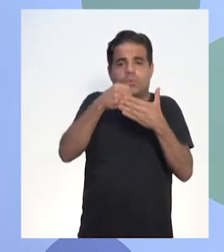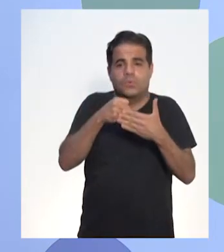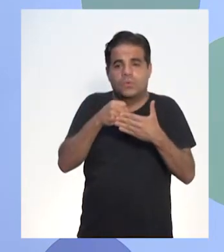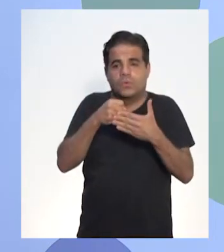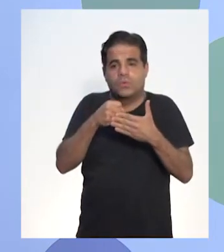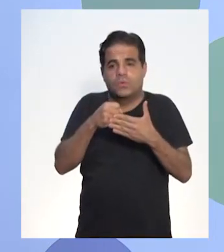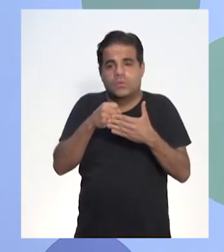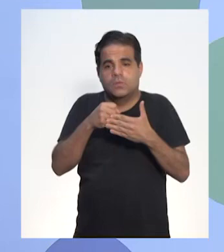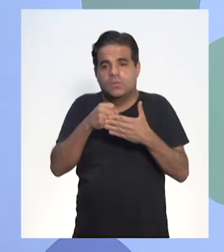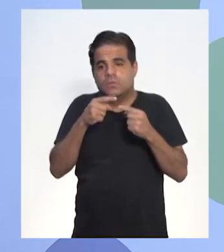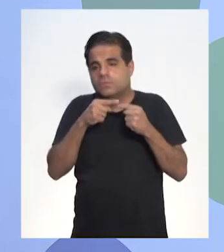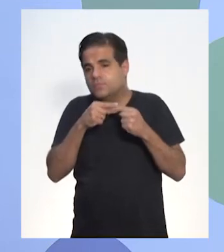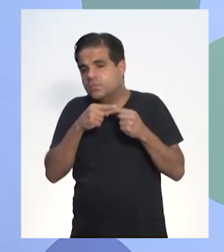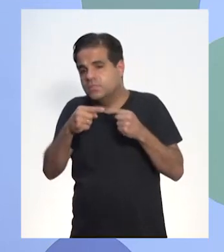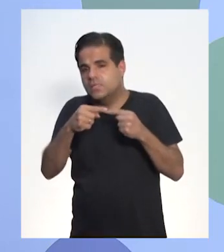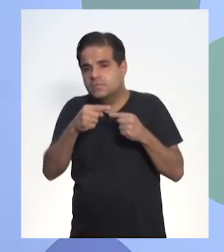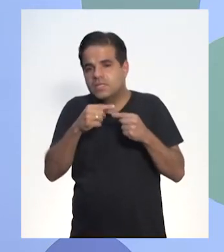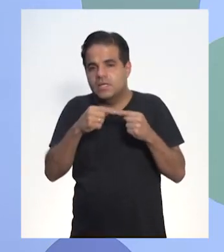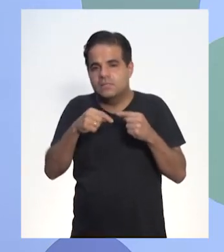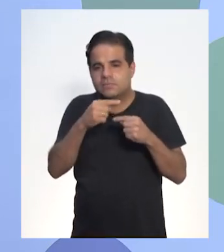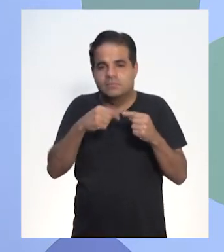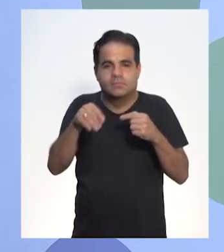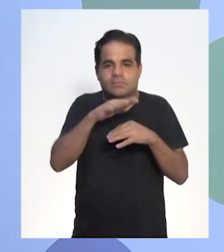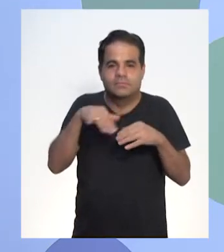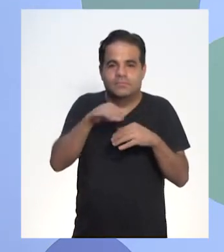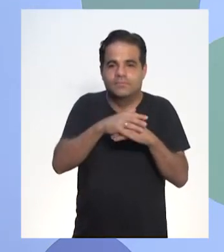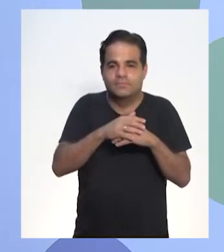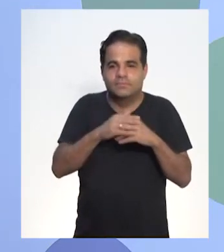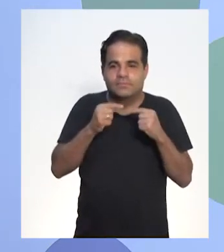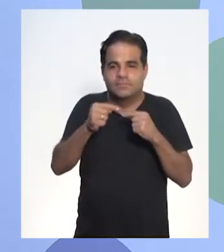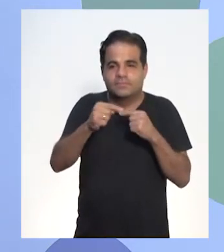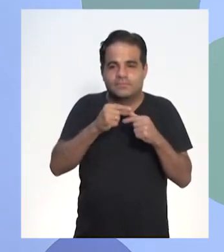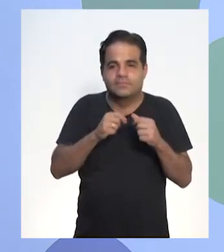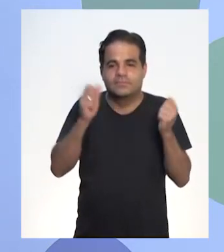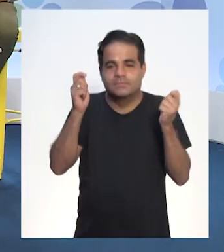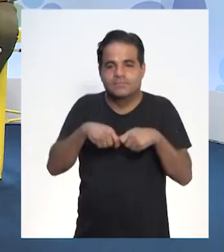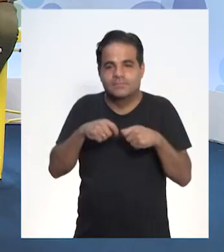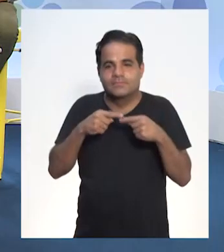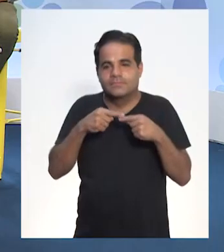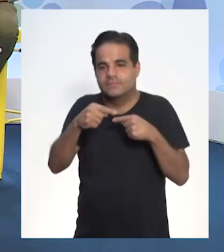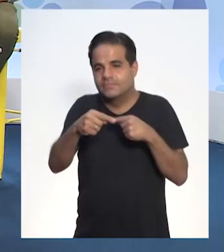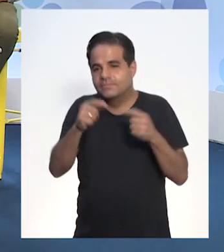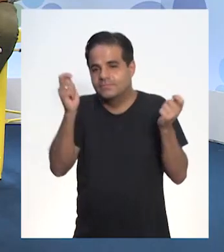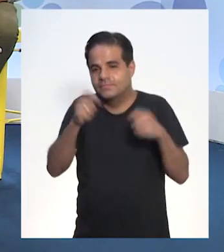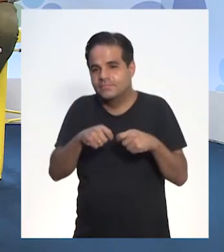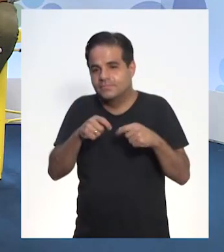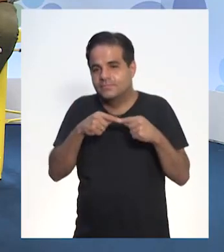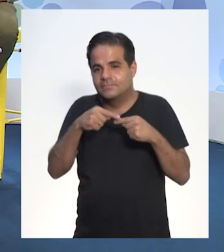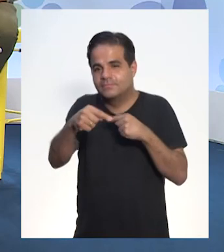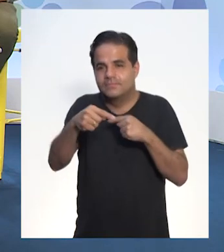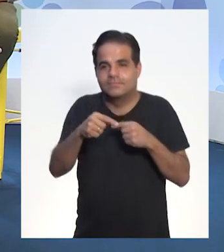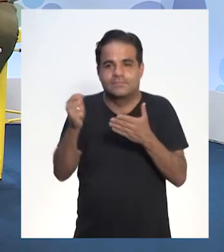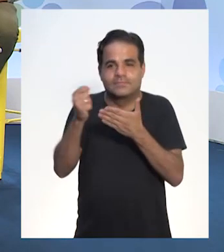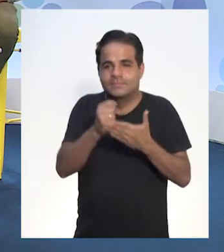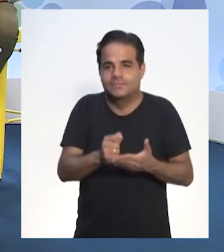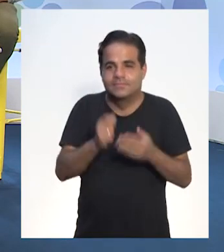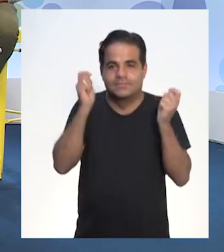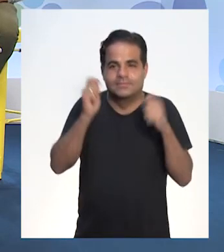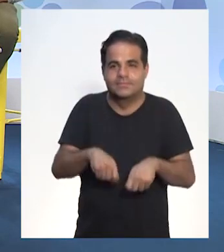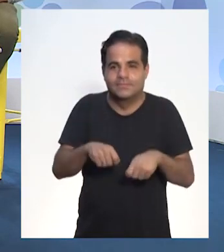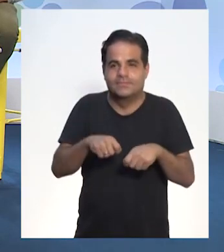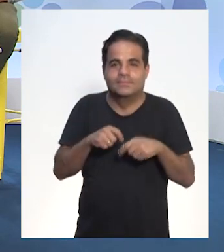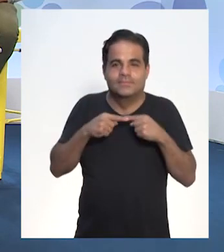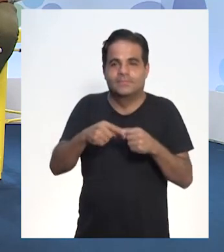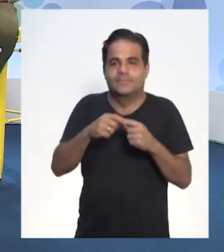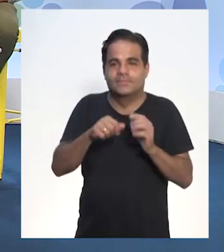de dúvida, né? Isso. De dúvida. Leva um tempinho, né, para poder a ciência ver isso, até também a